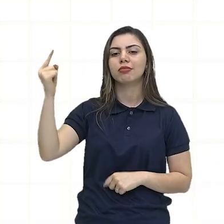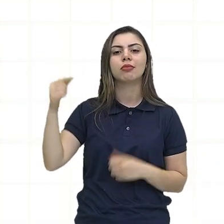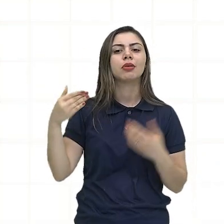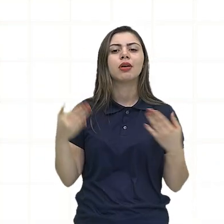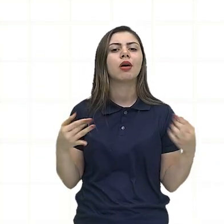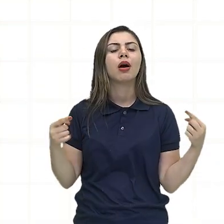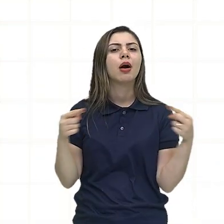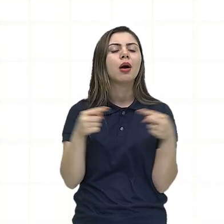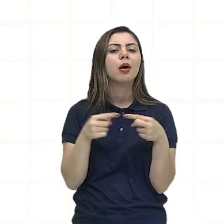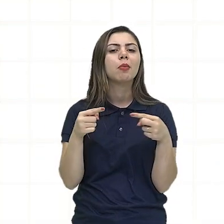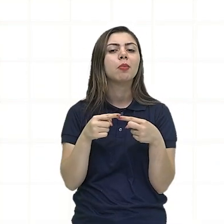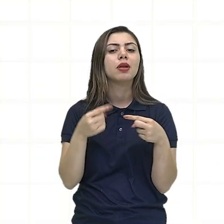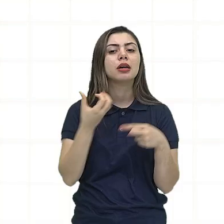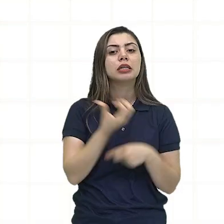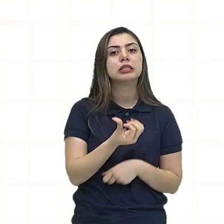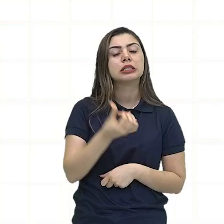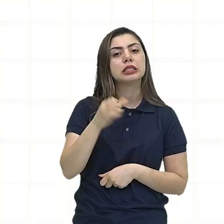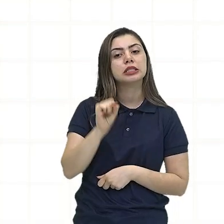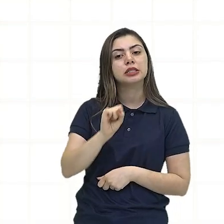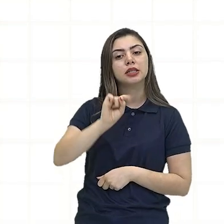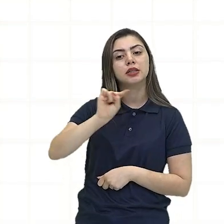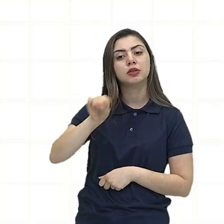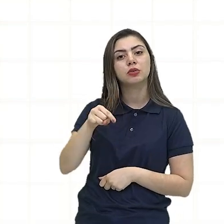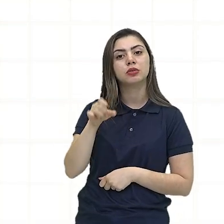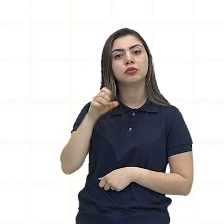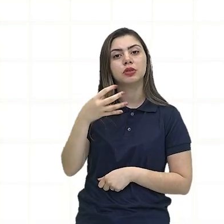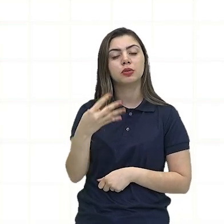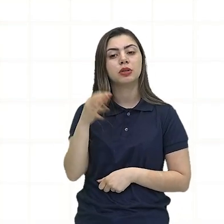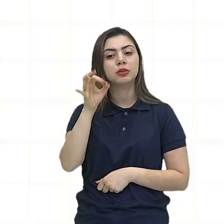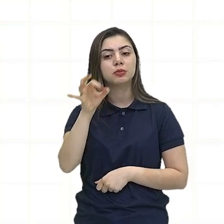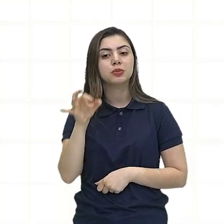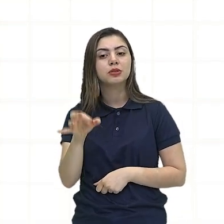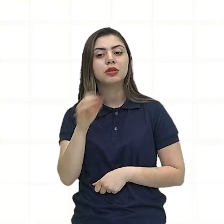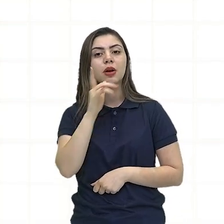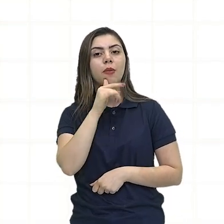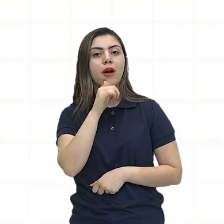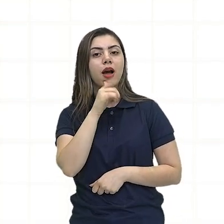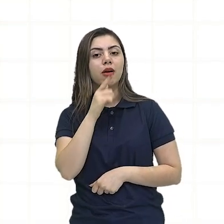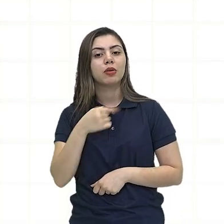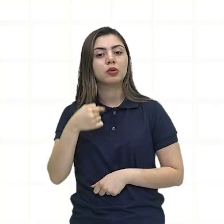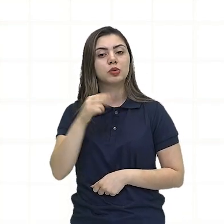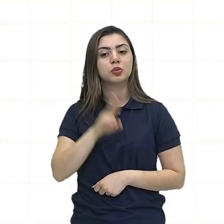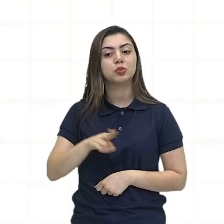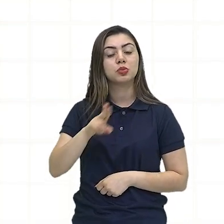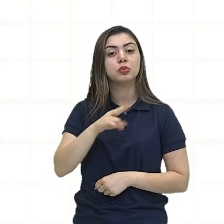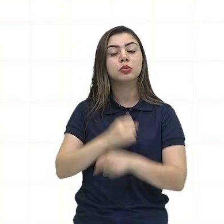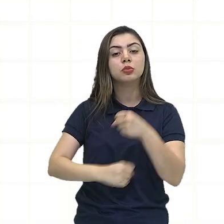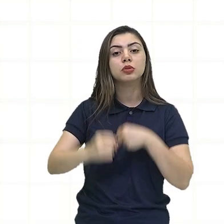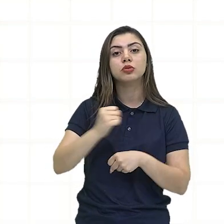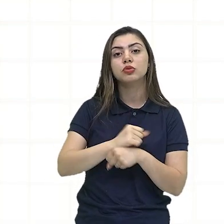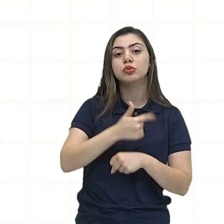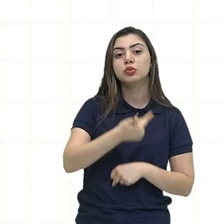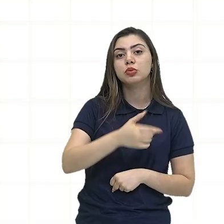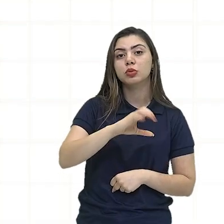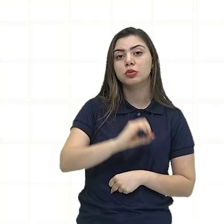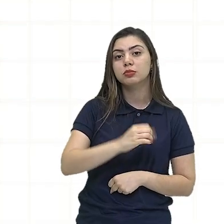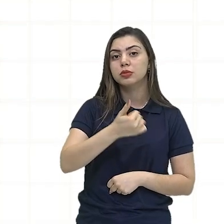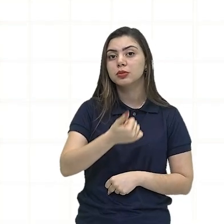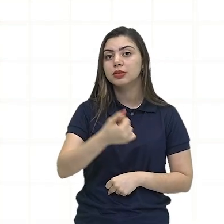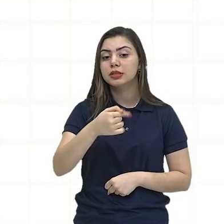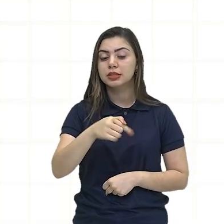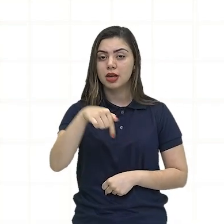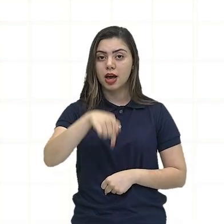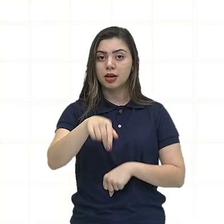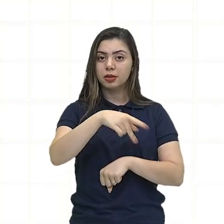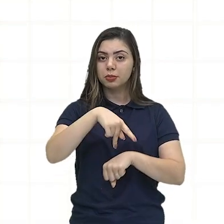Isso corresponde a 68% da nossa água utilizada no ano de 2017.